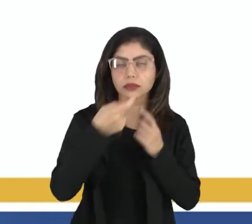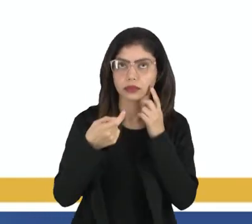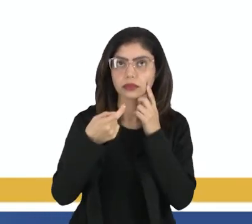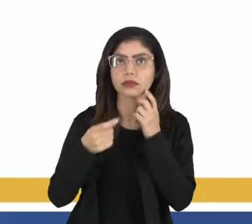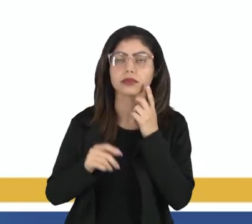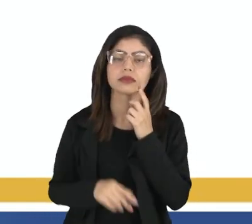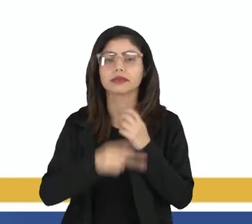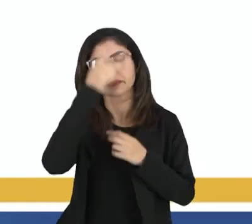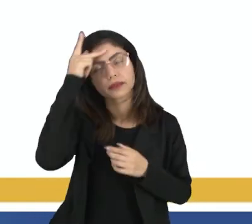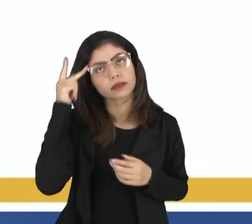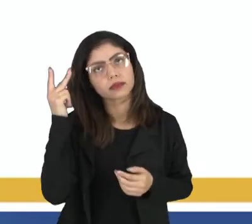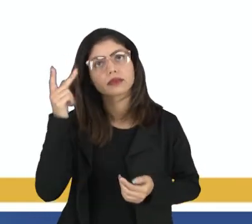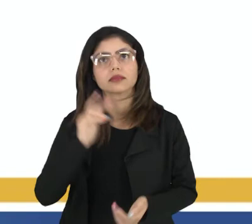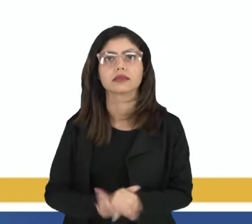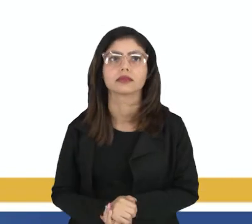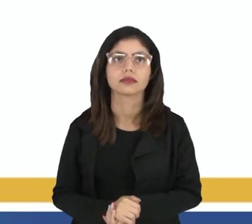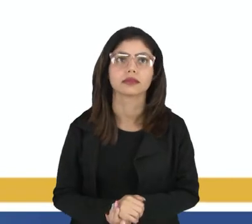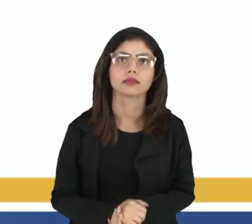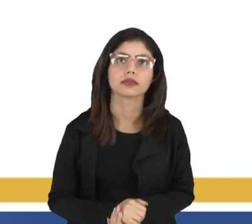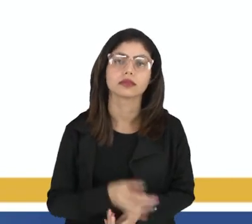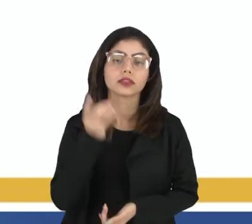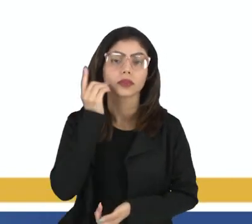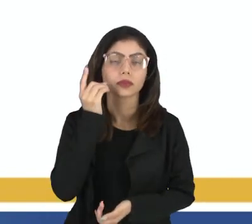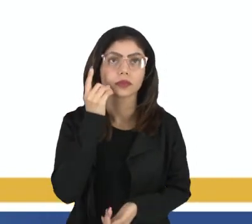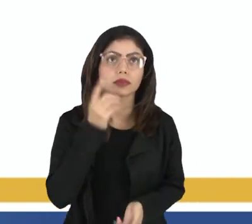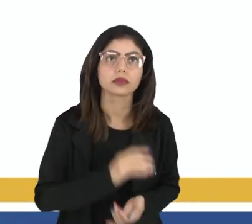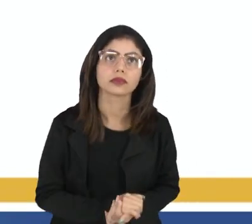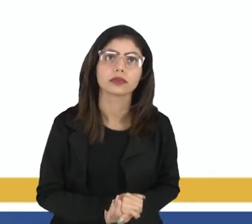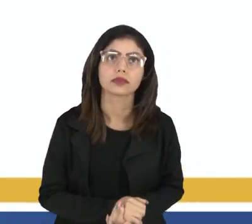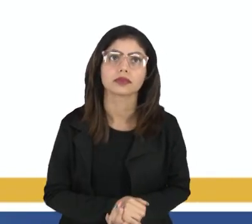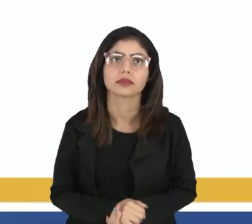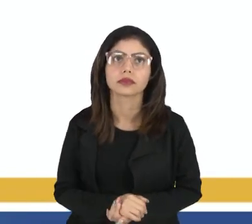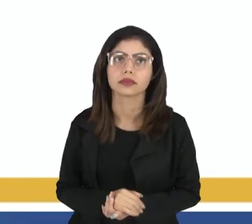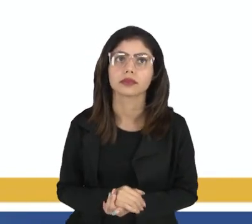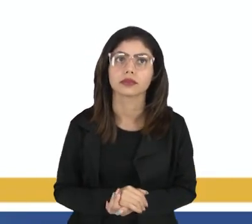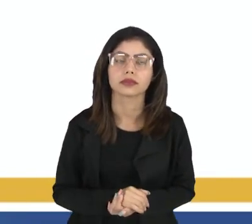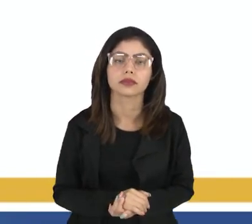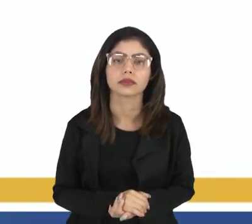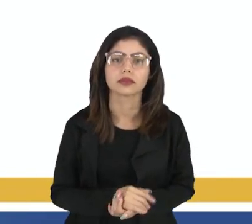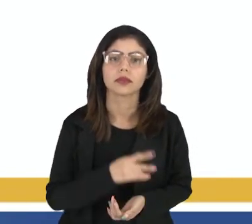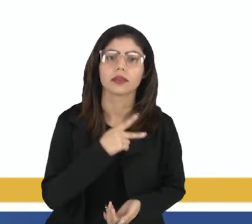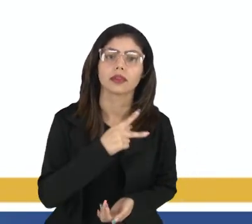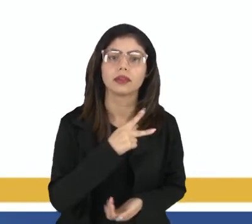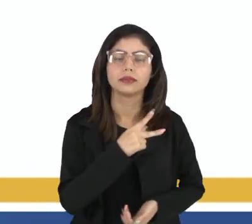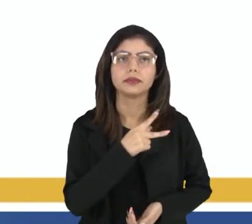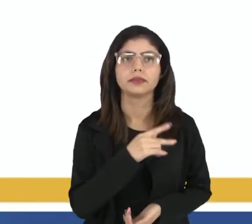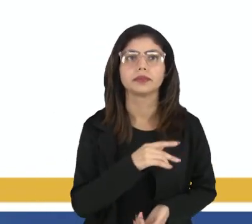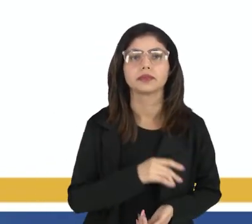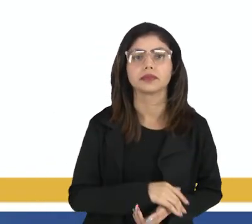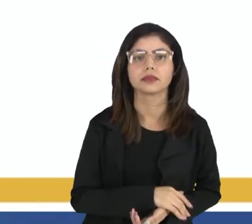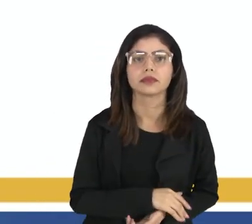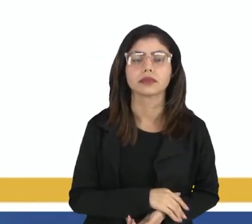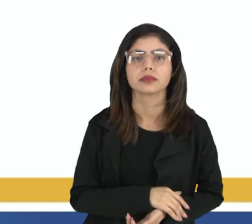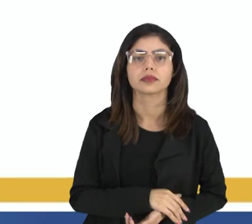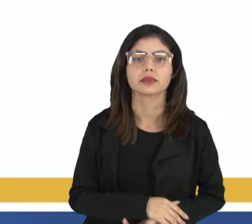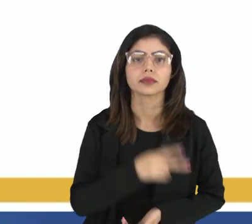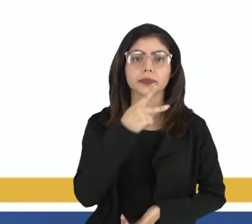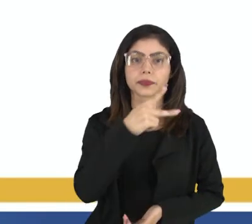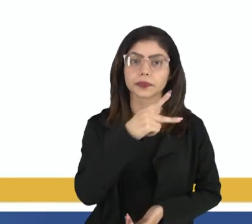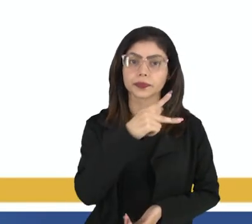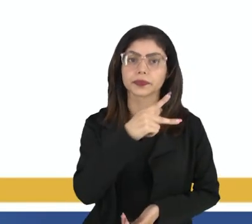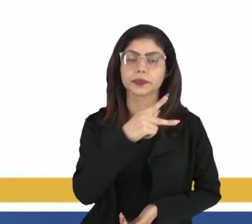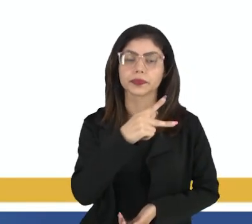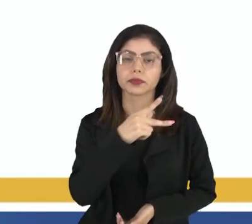número X de passageiros por dia, pela relação. Então, olha só, esse P